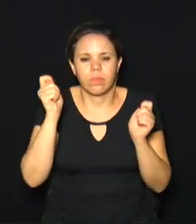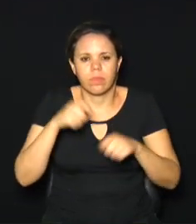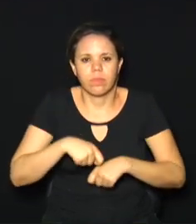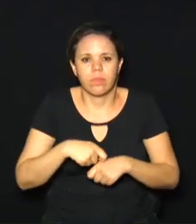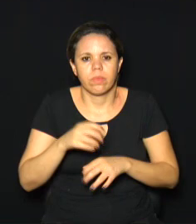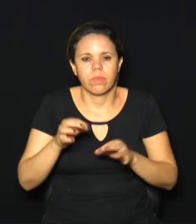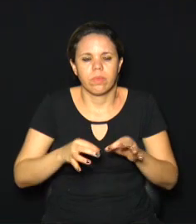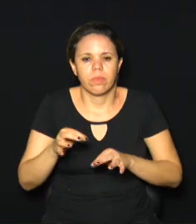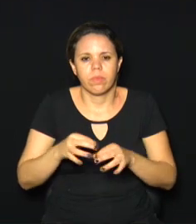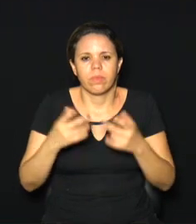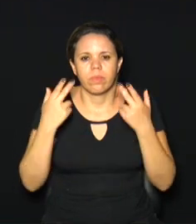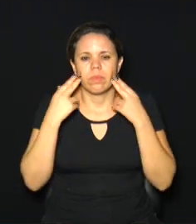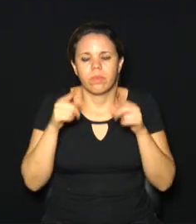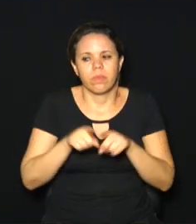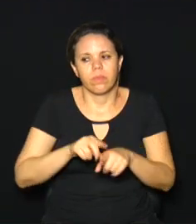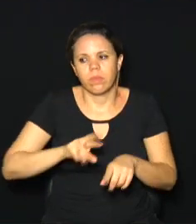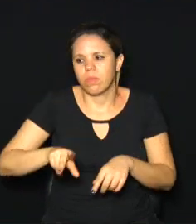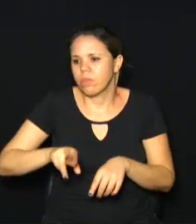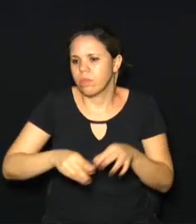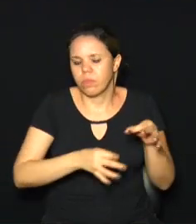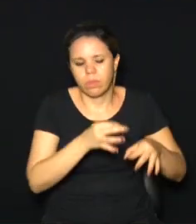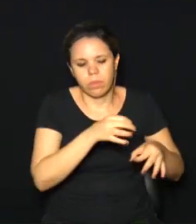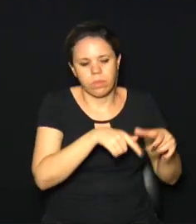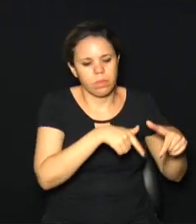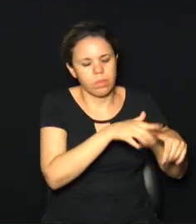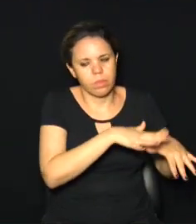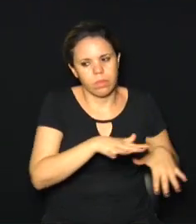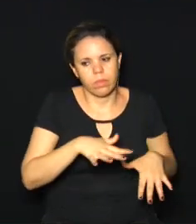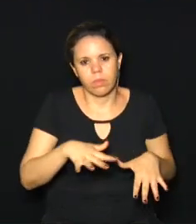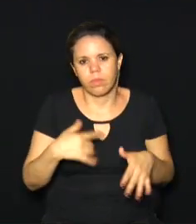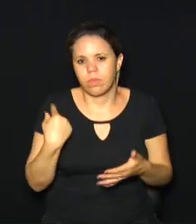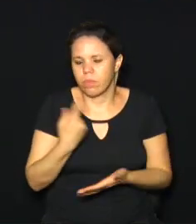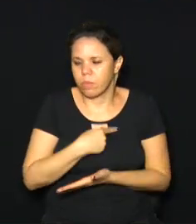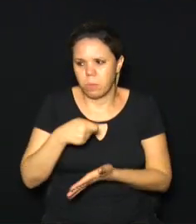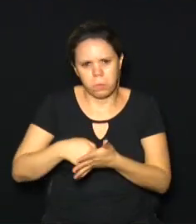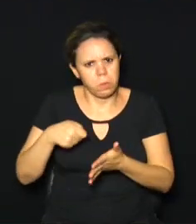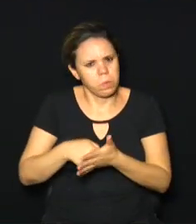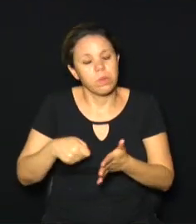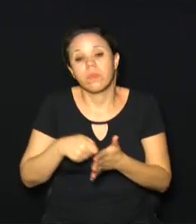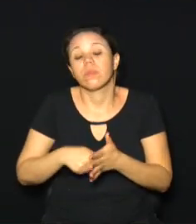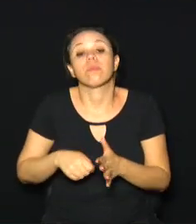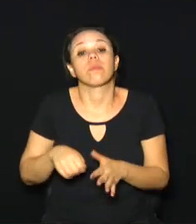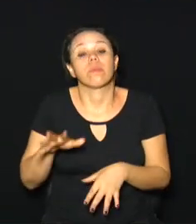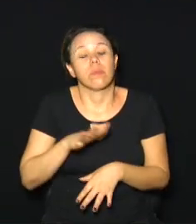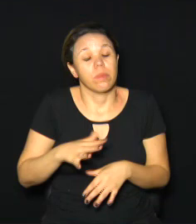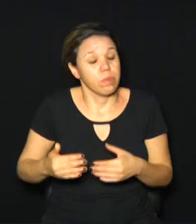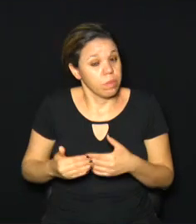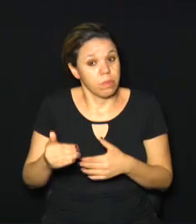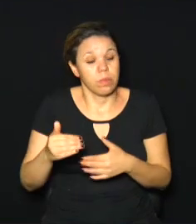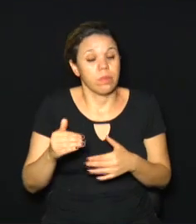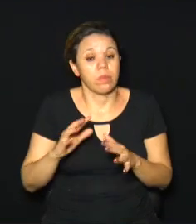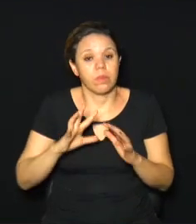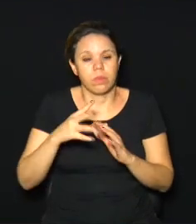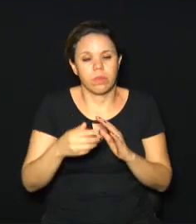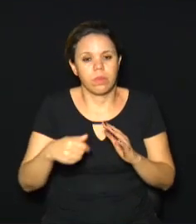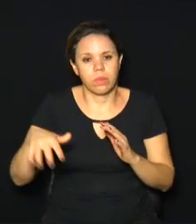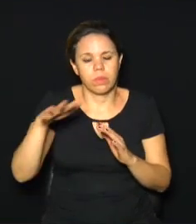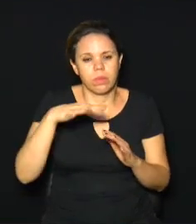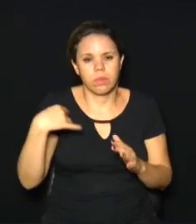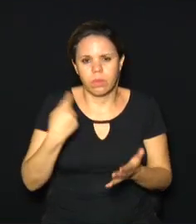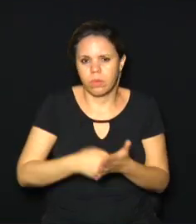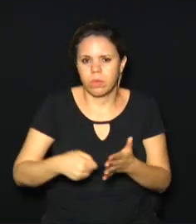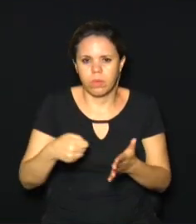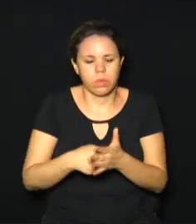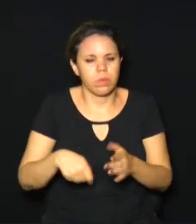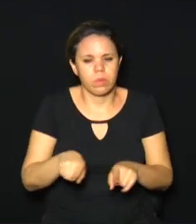não é mais da justiça do trabalho, de maneira geral, né? Nós estamos aí brigando em cima disso. A parte ambiental nós permanecemos